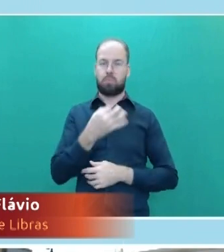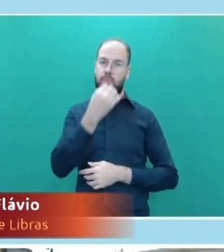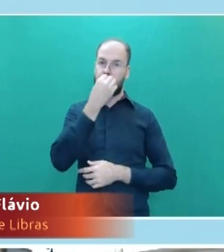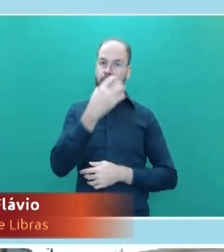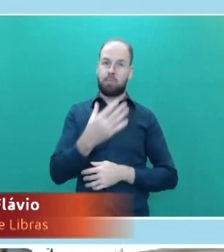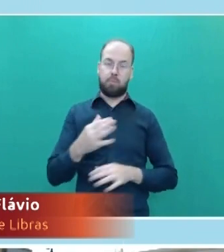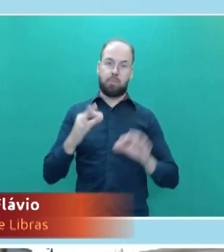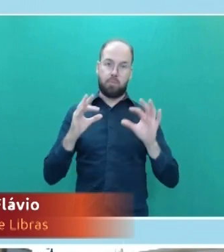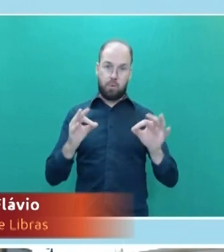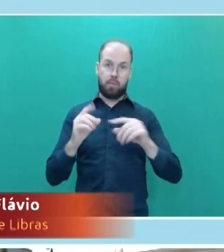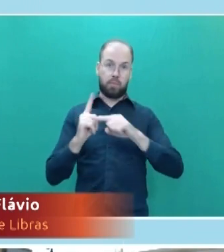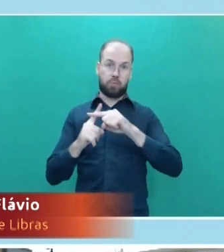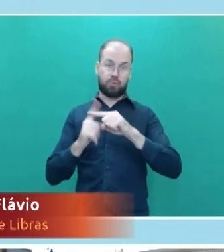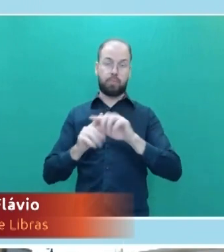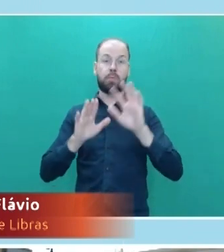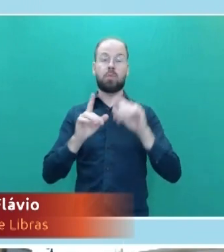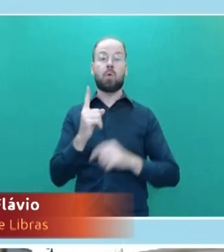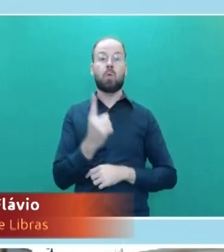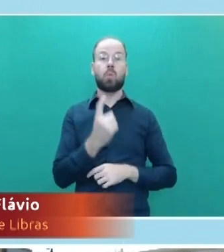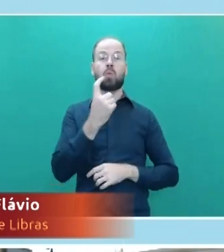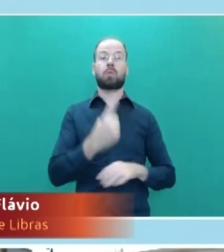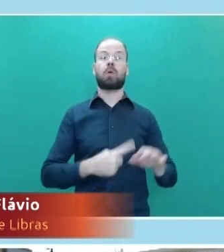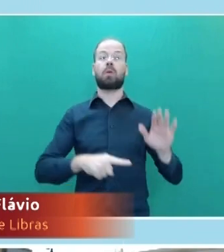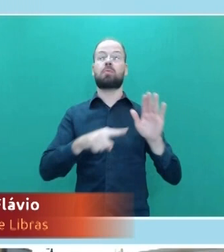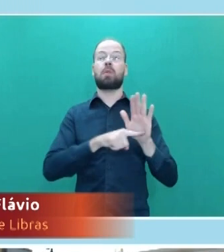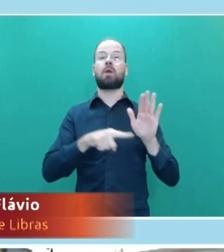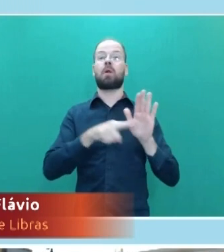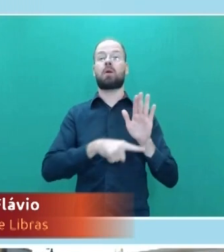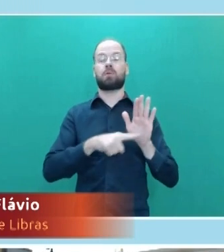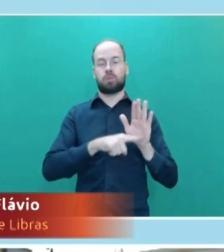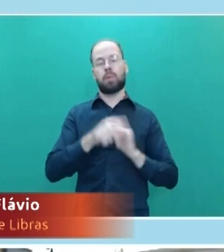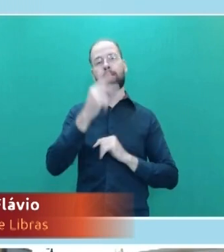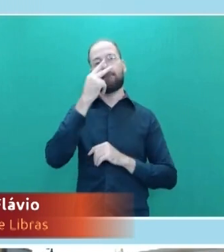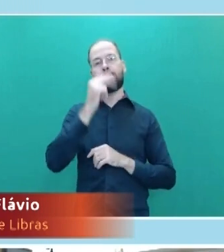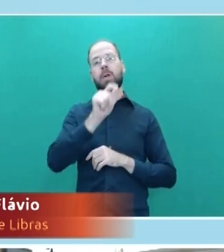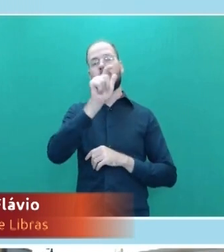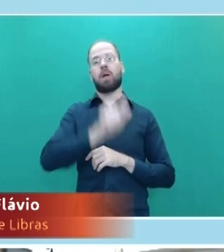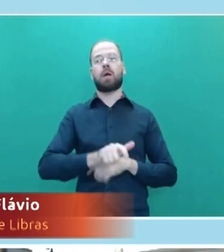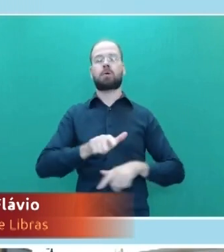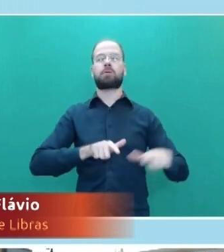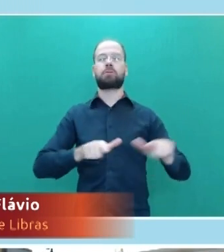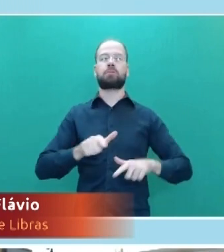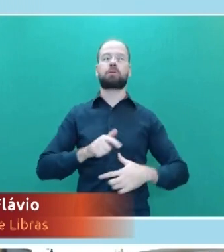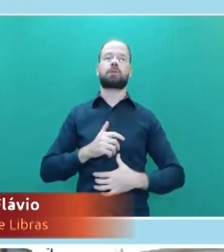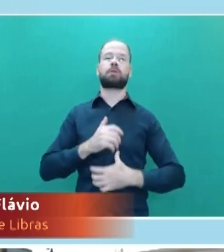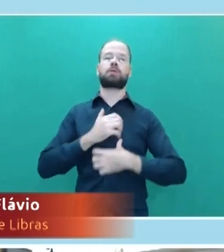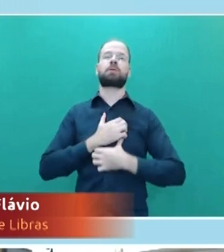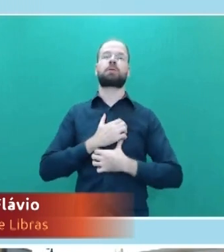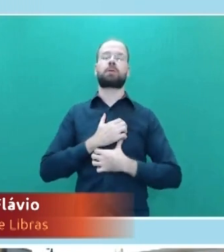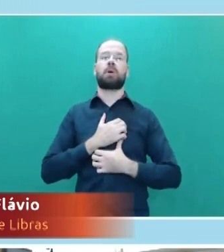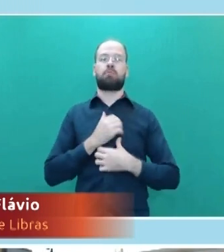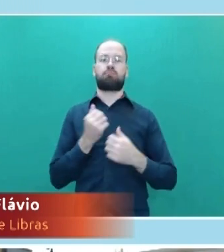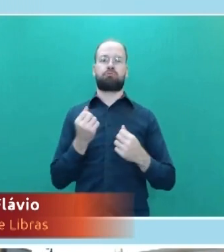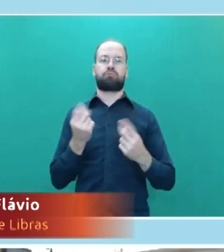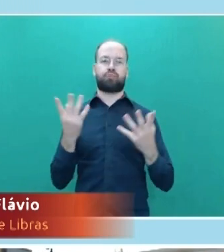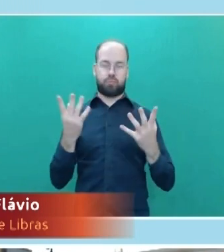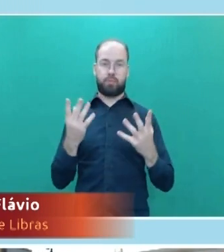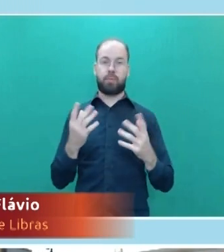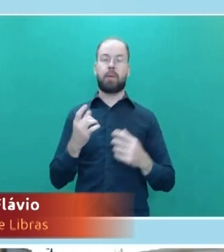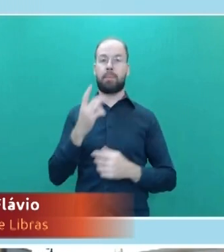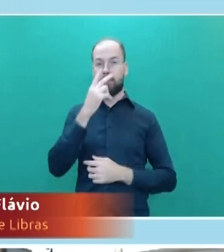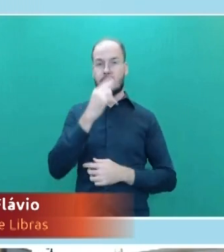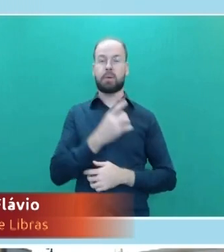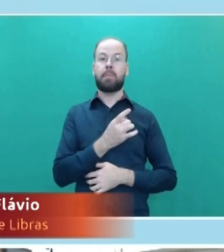único ponto negativo é que o trabalhador parece estar, né? Na verdade é um sentimento nosso pelos números, ficou com medo